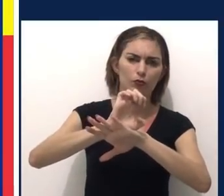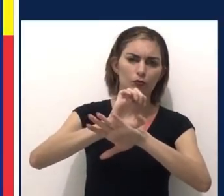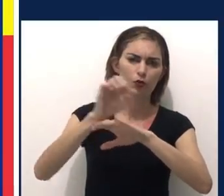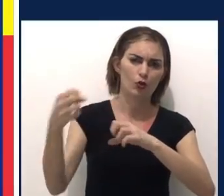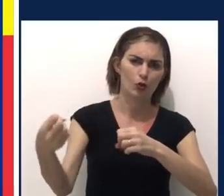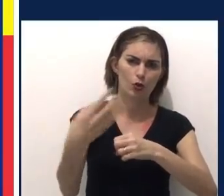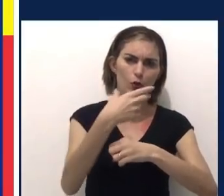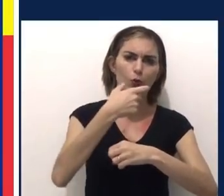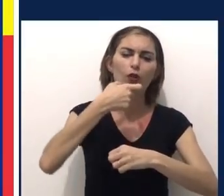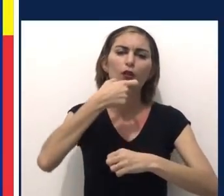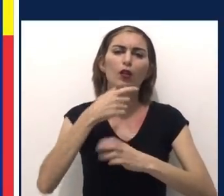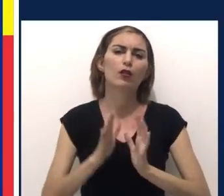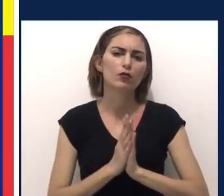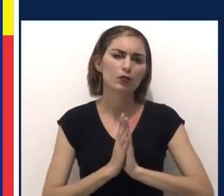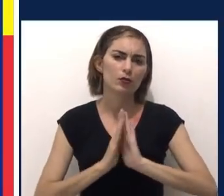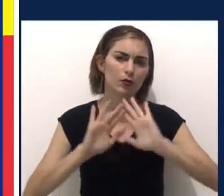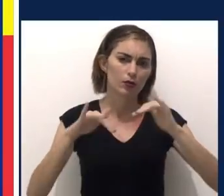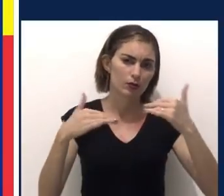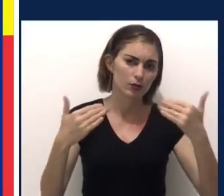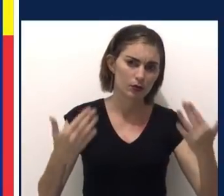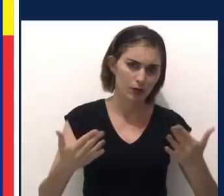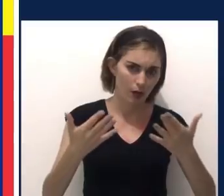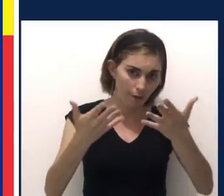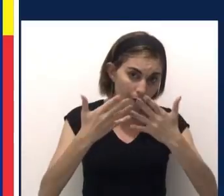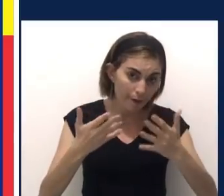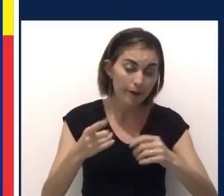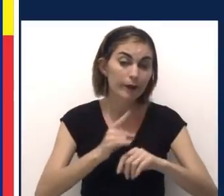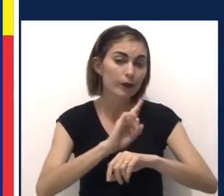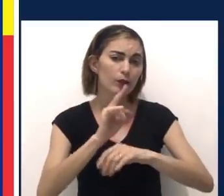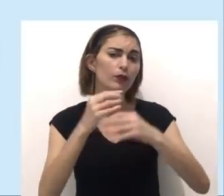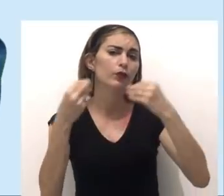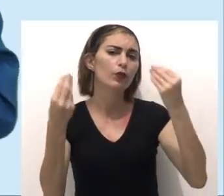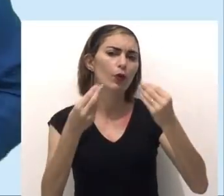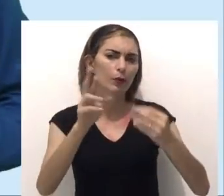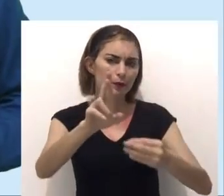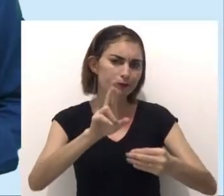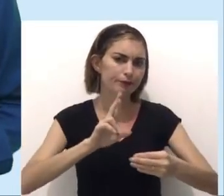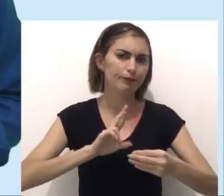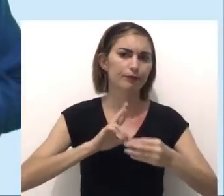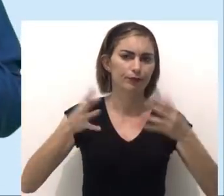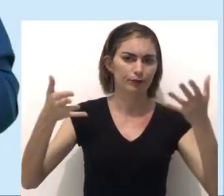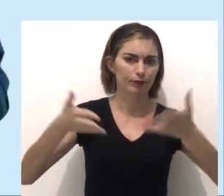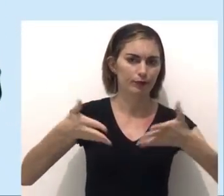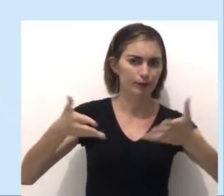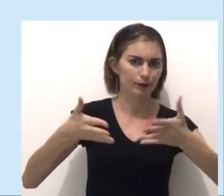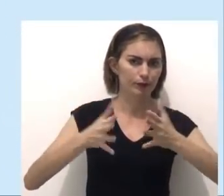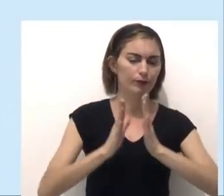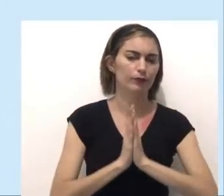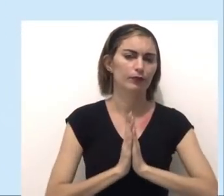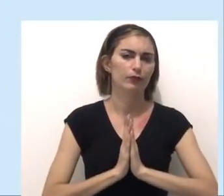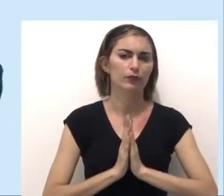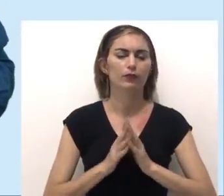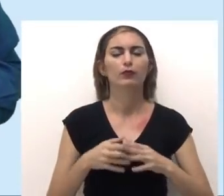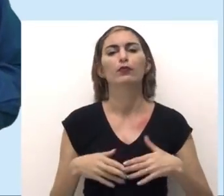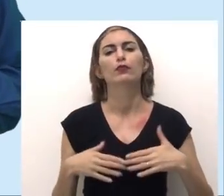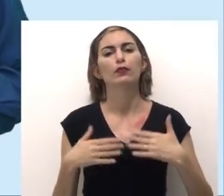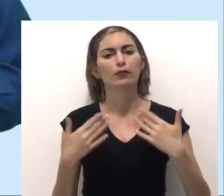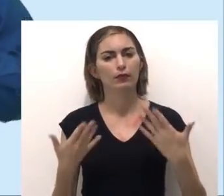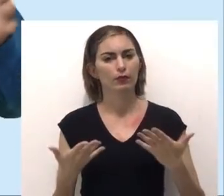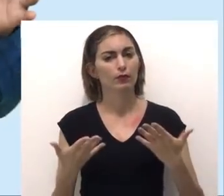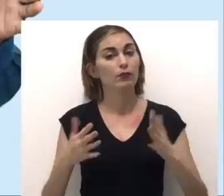do Estado moderno inglês. Então, queres ou não queres? Me responde agora.